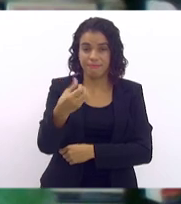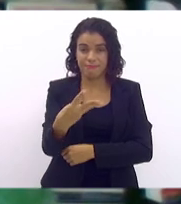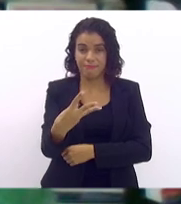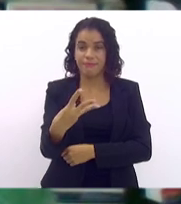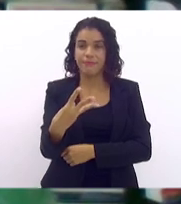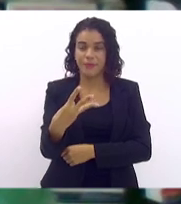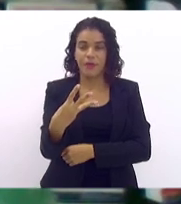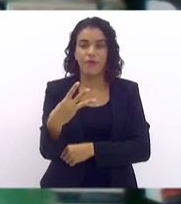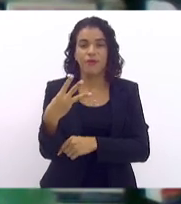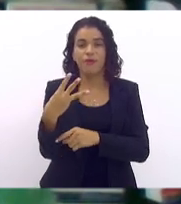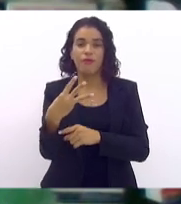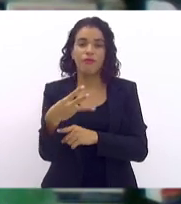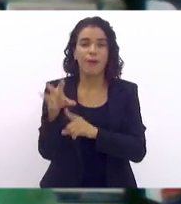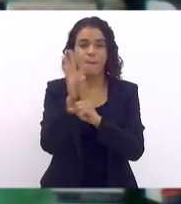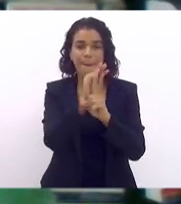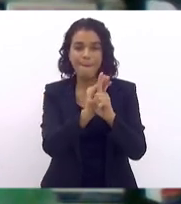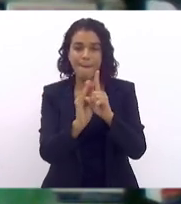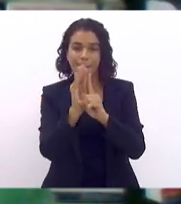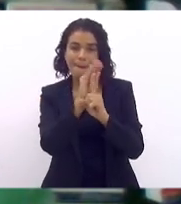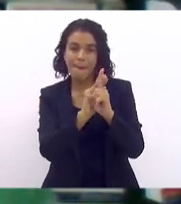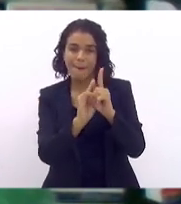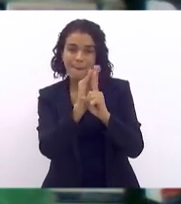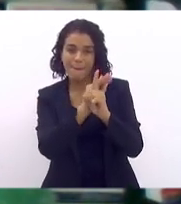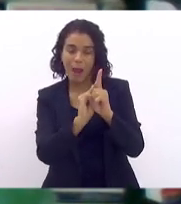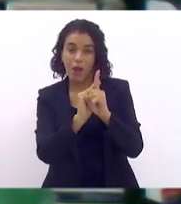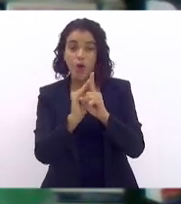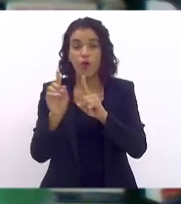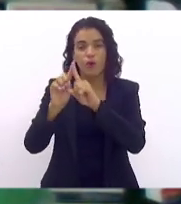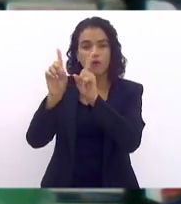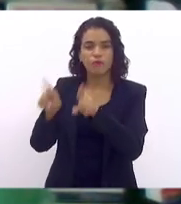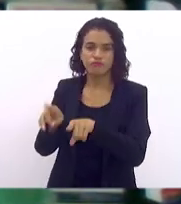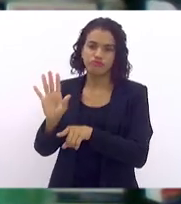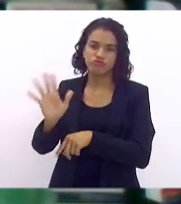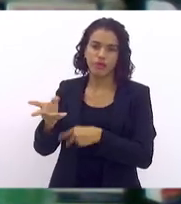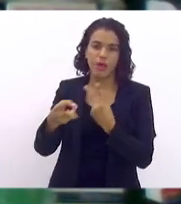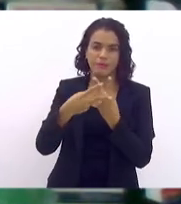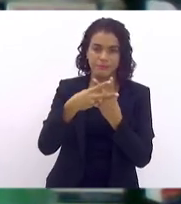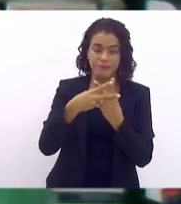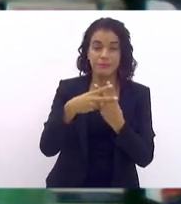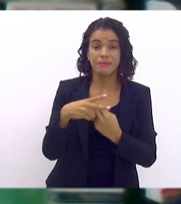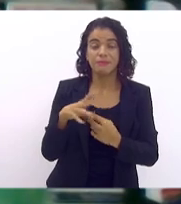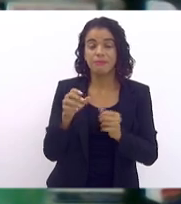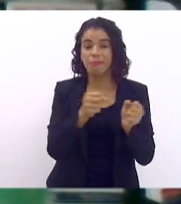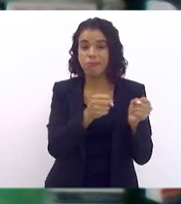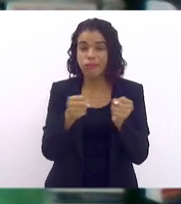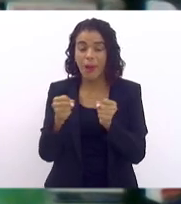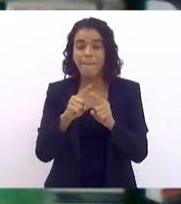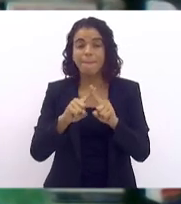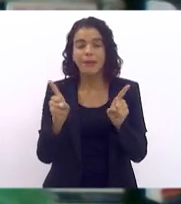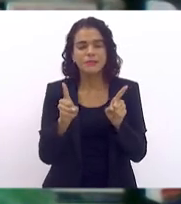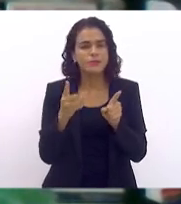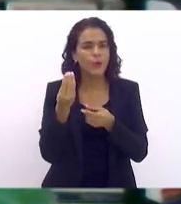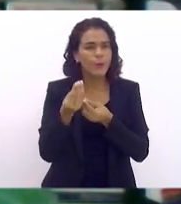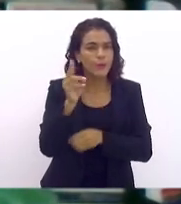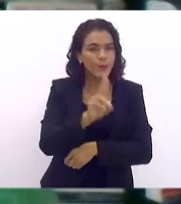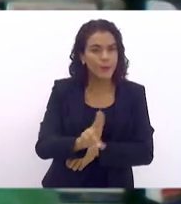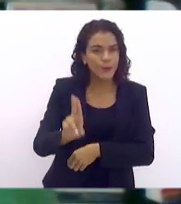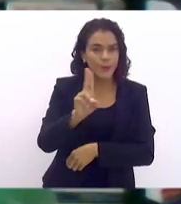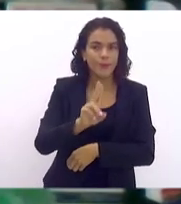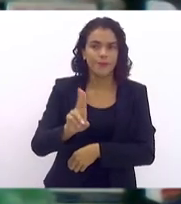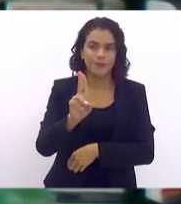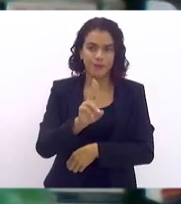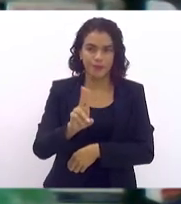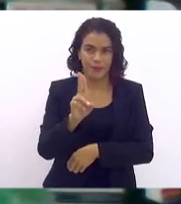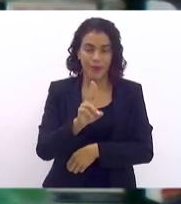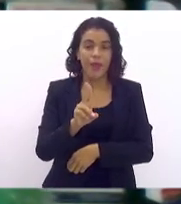foi aliciada sexualmente por um funcionário. Ele já está preso, tá? Mas como que ele utilizou isso? Ele adicionou ela num